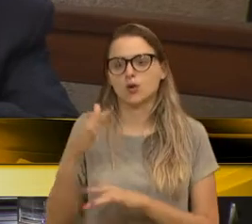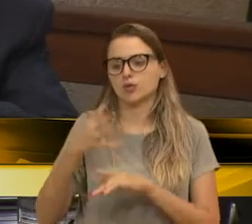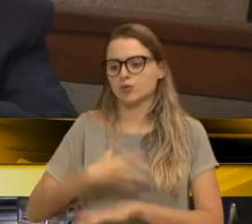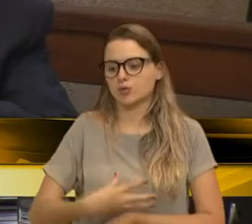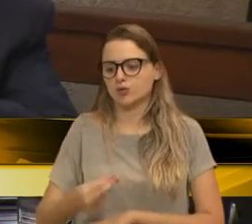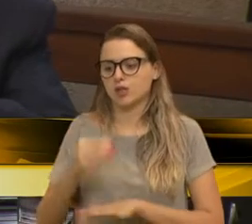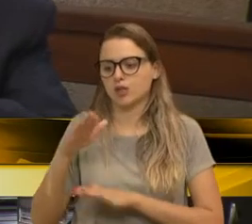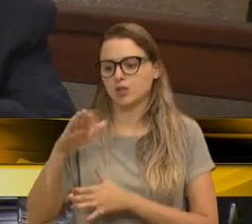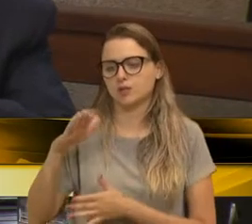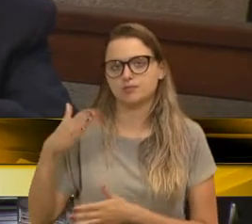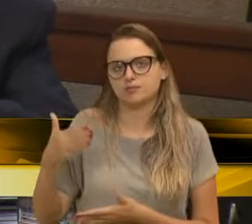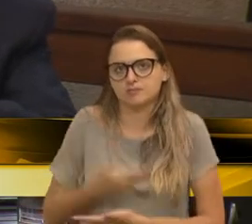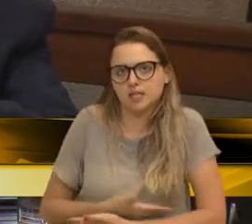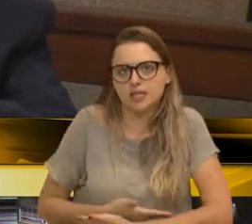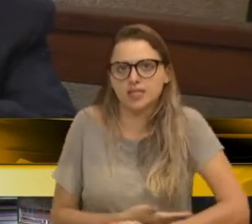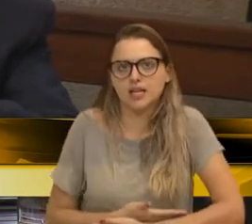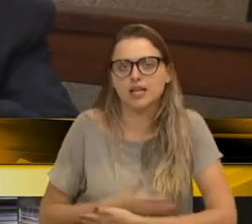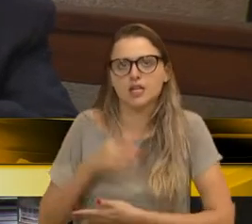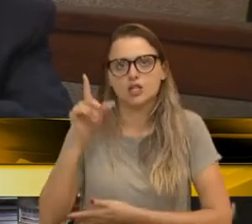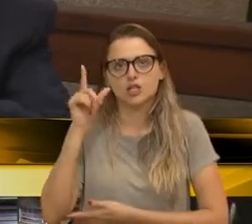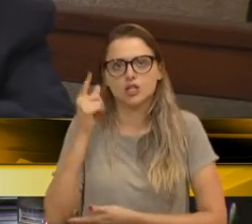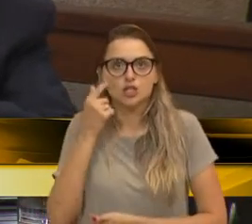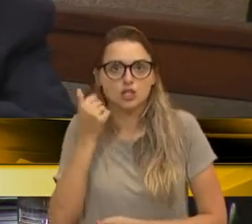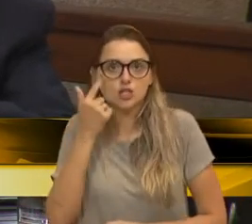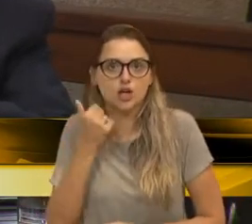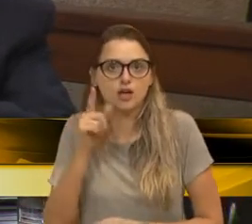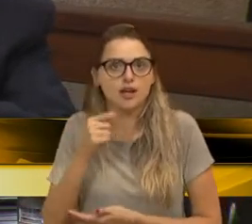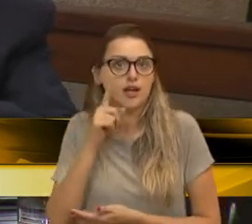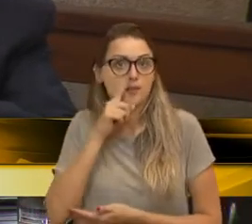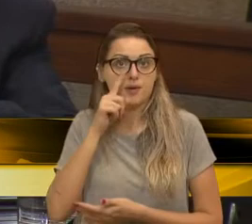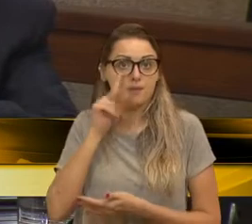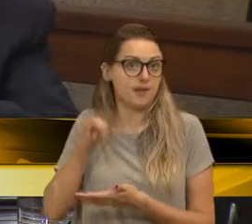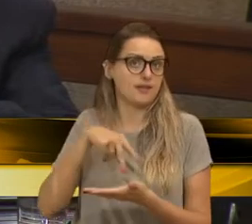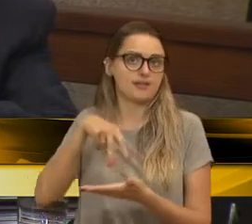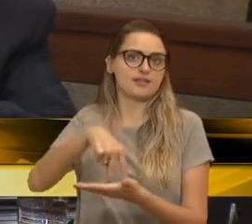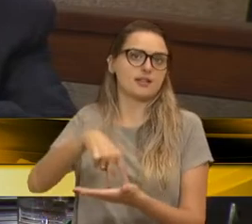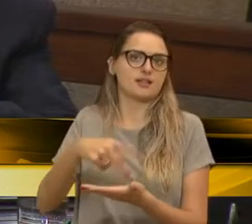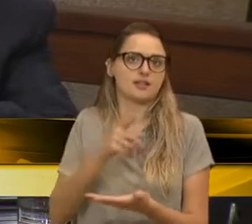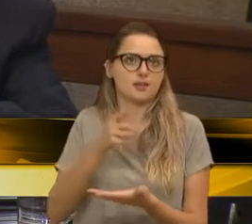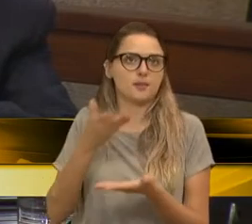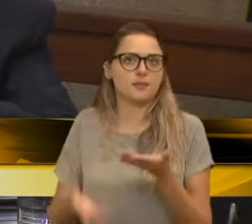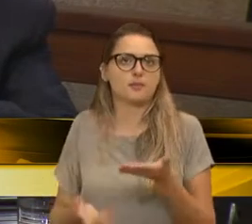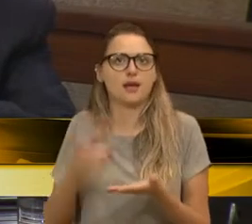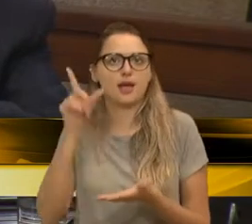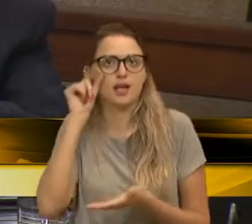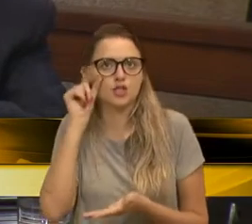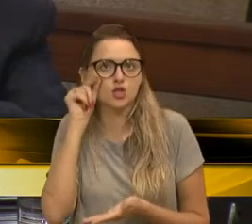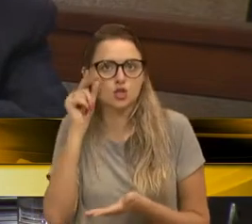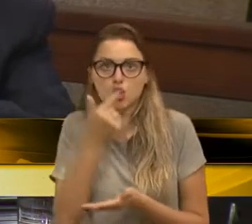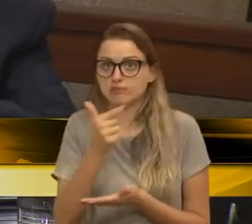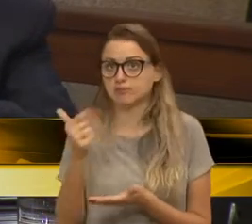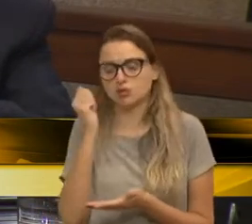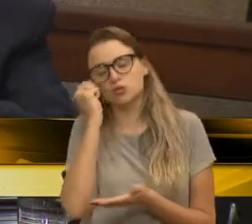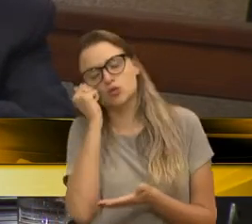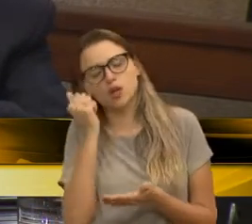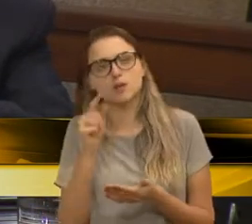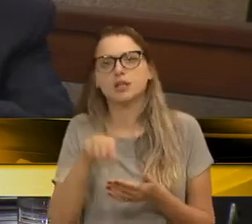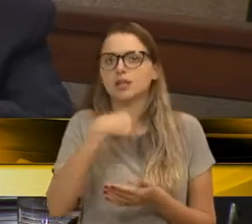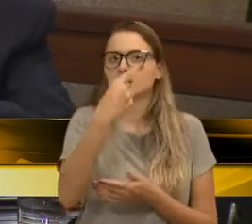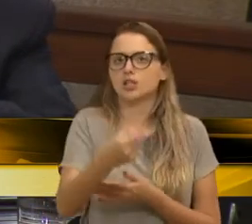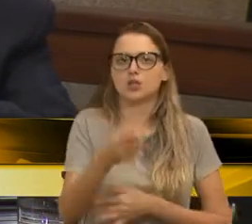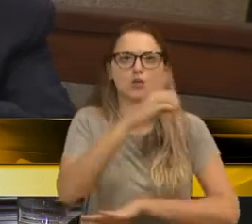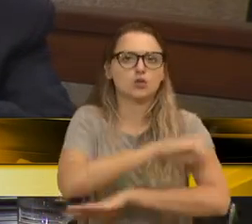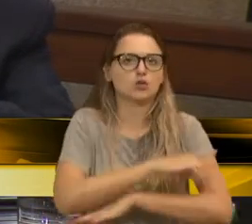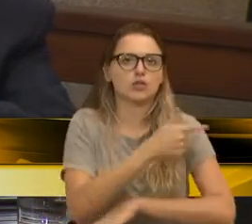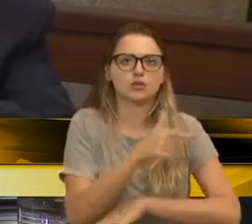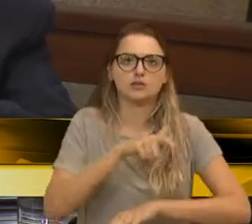que chora, que pede atenção, é a mãe que levanta. Ela perde o sono e o dia seguinte ela tem a mesma tarefa, ela não tem